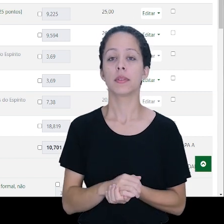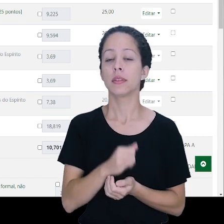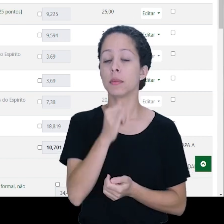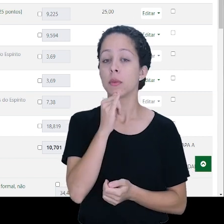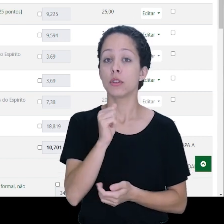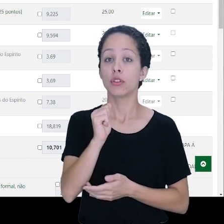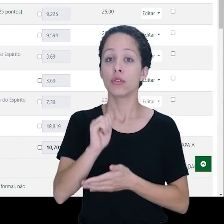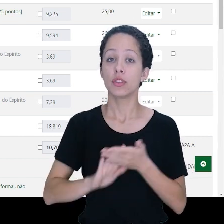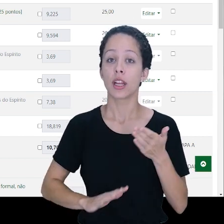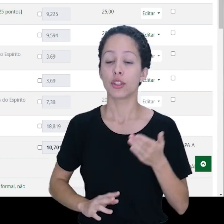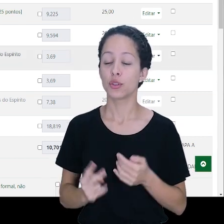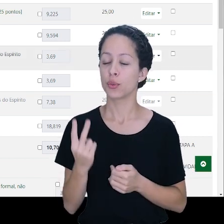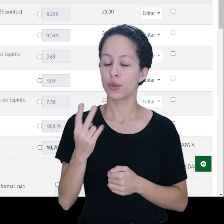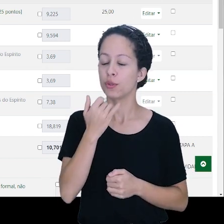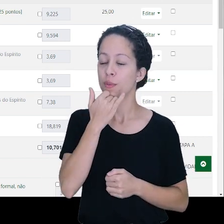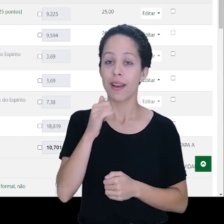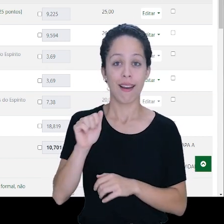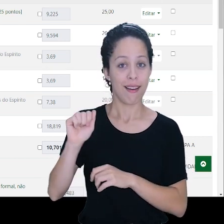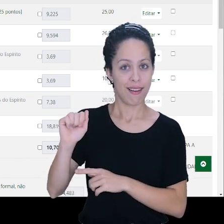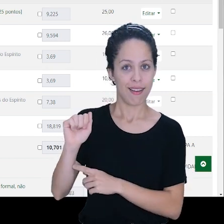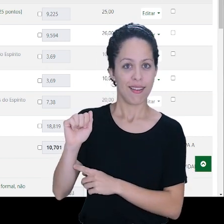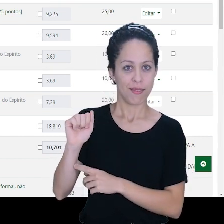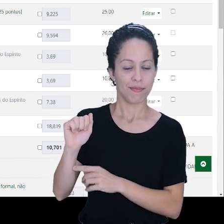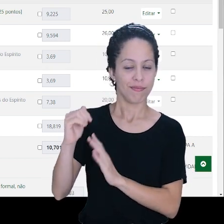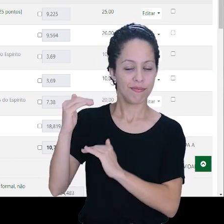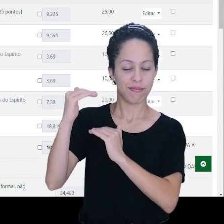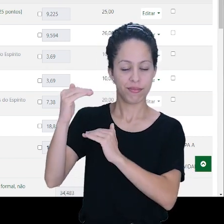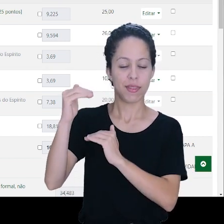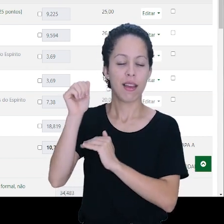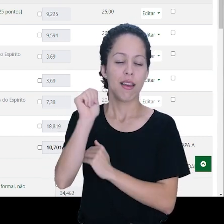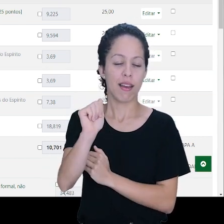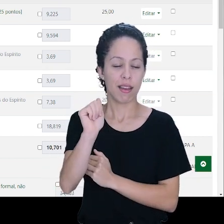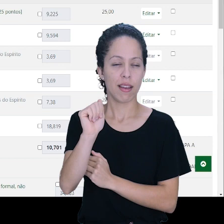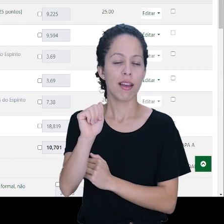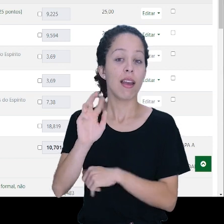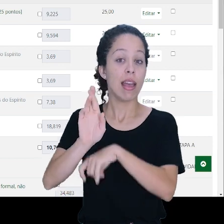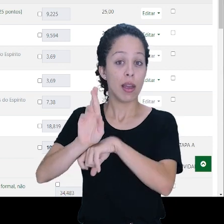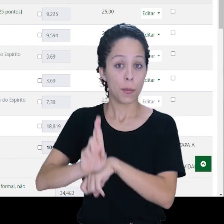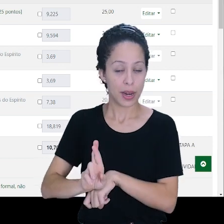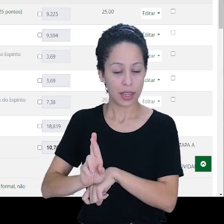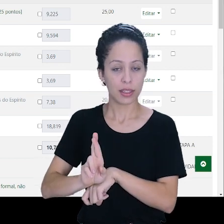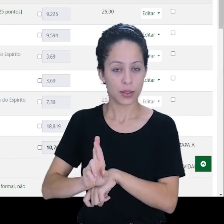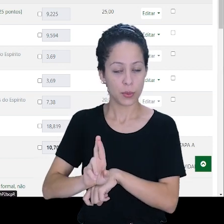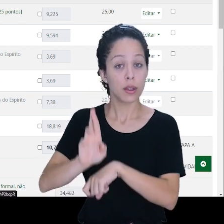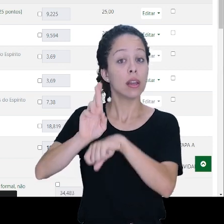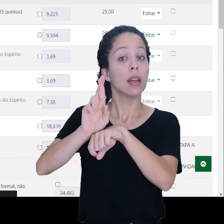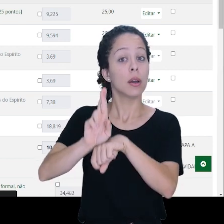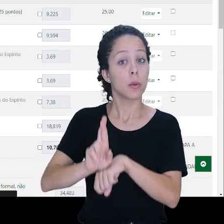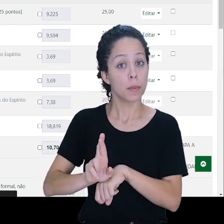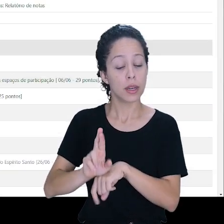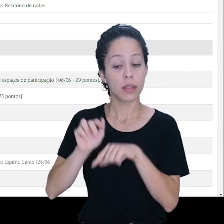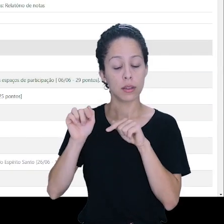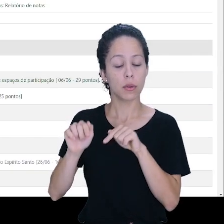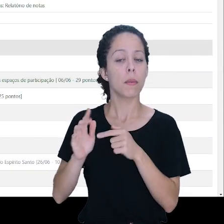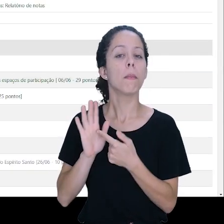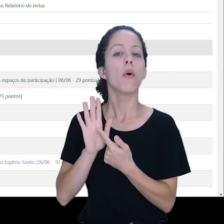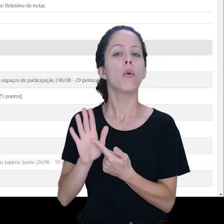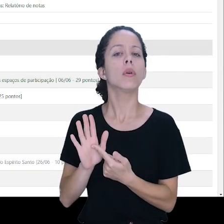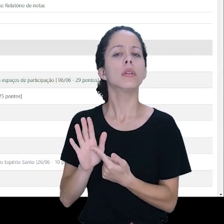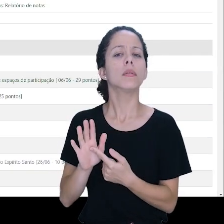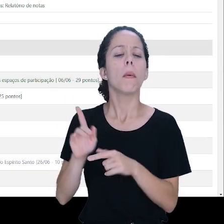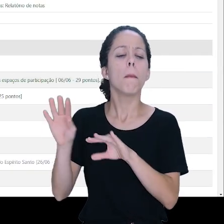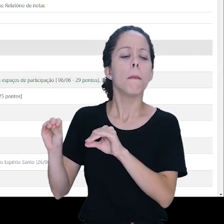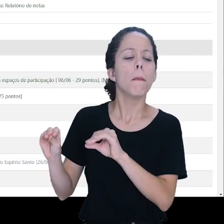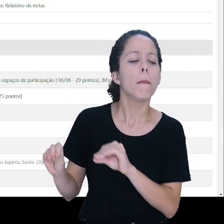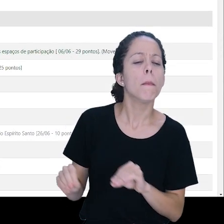2 reck 1 é a recuperação A então você pode clicar nesse ícone aqui ó para mover para onde